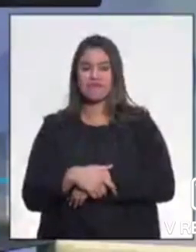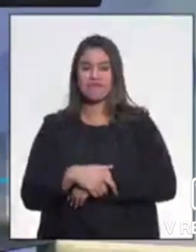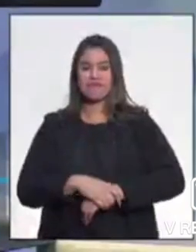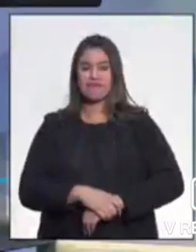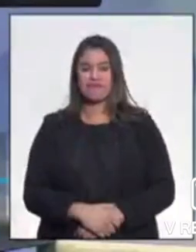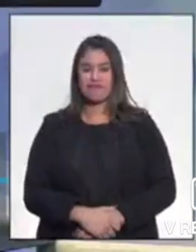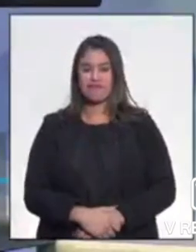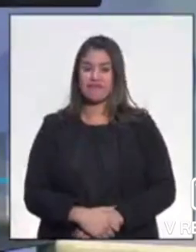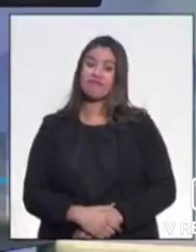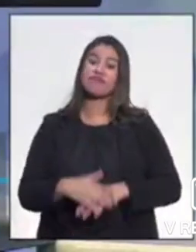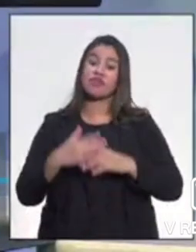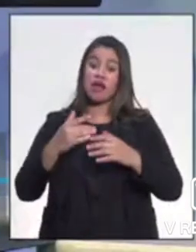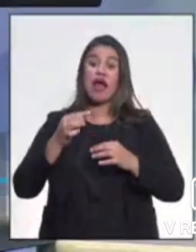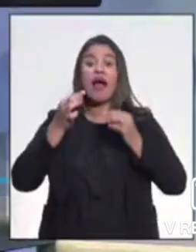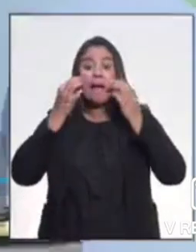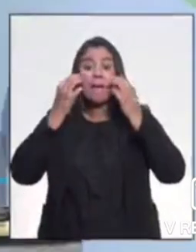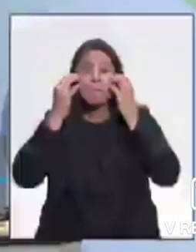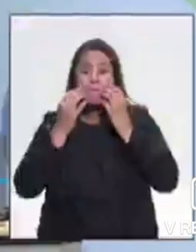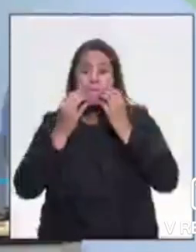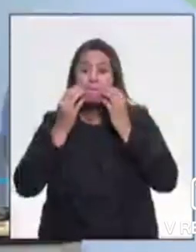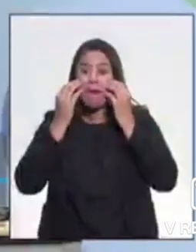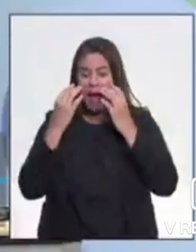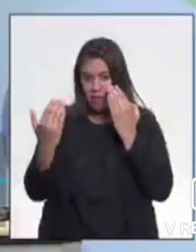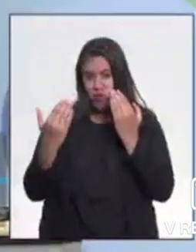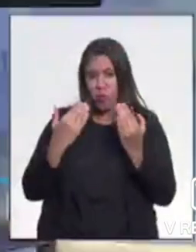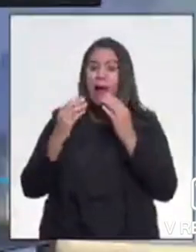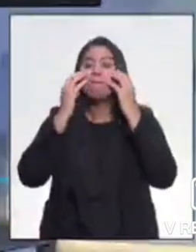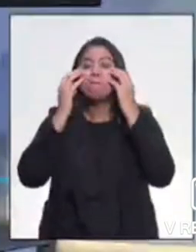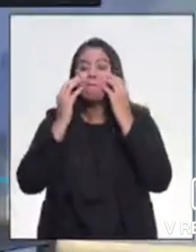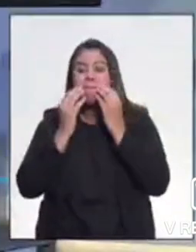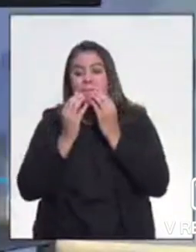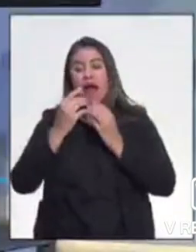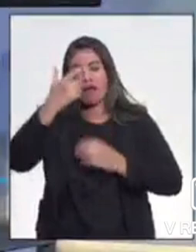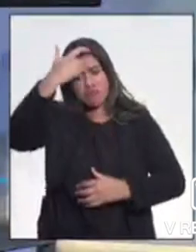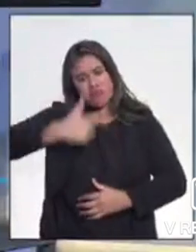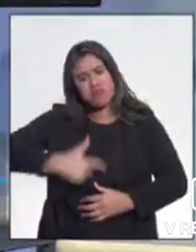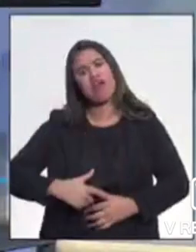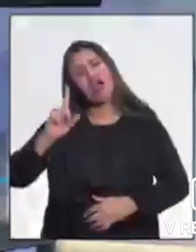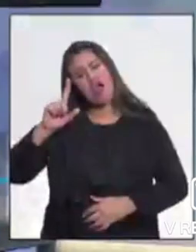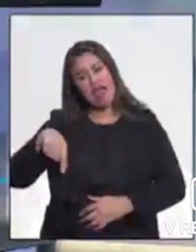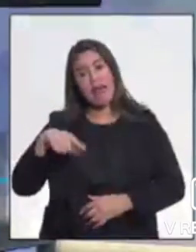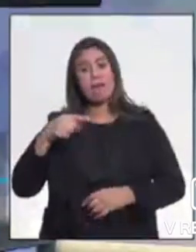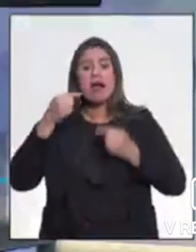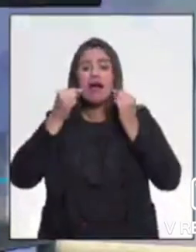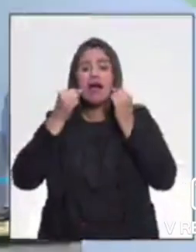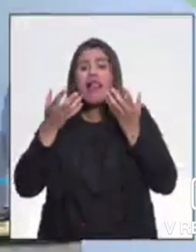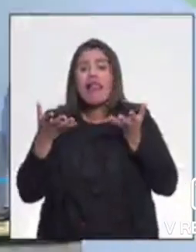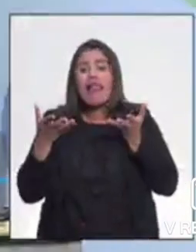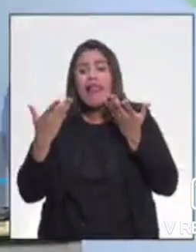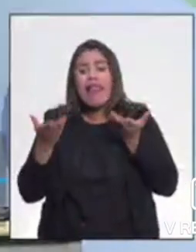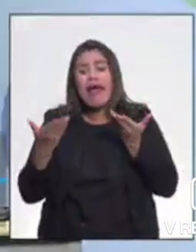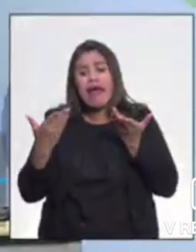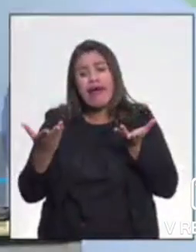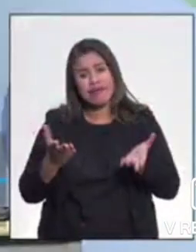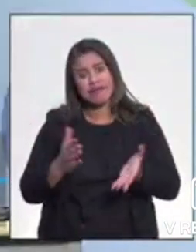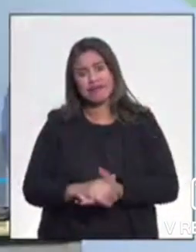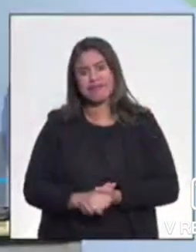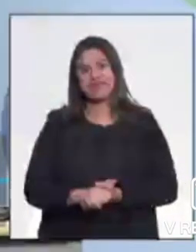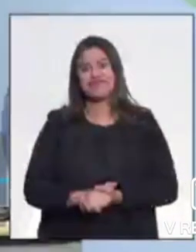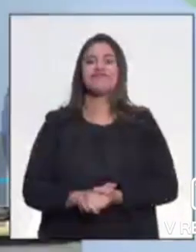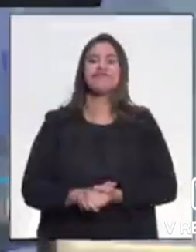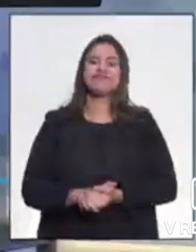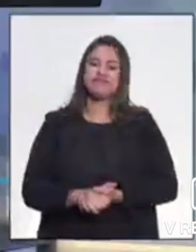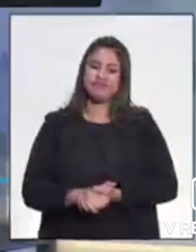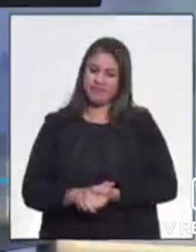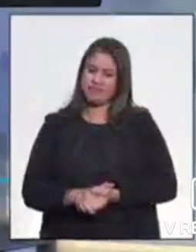deixa de fazer parte da sua pessoa. Isso, boa. Porém, ele acaba sendo desprezível, porque é muito leve, que vai contar. Só se eu tivesse uma balança muito